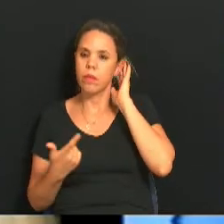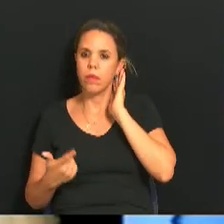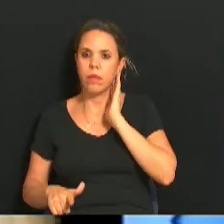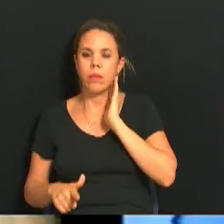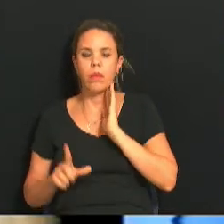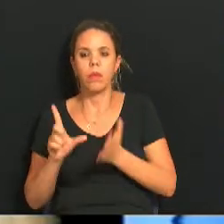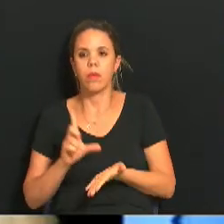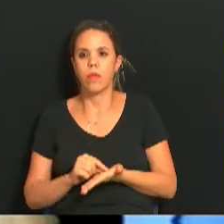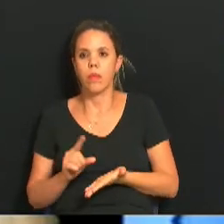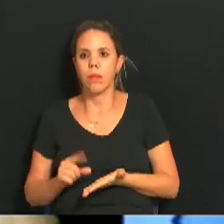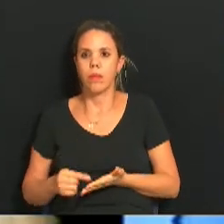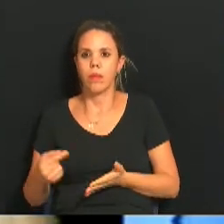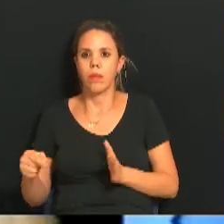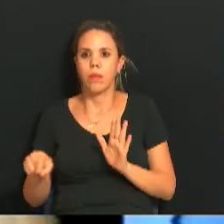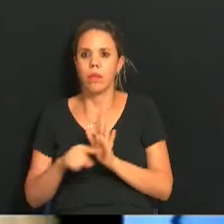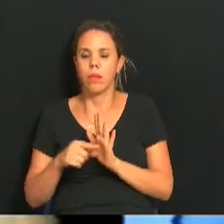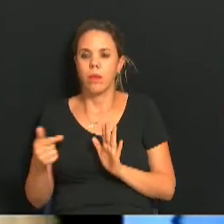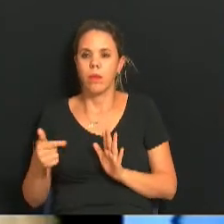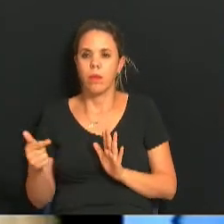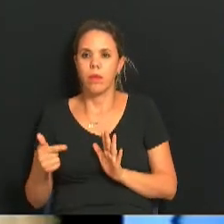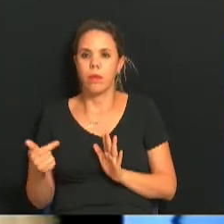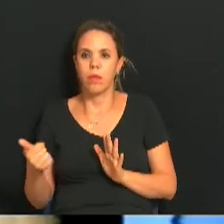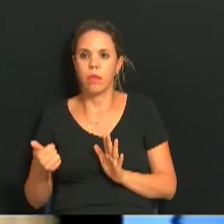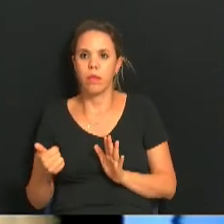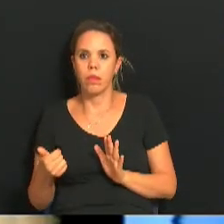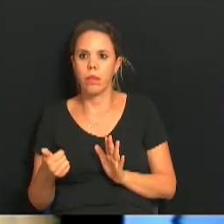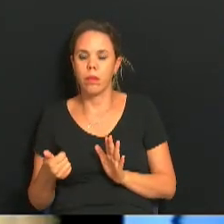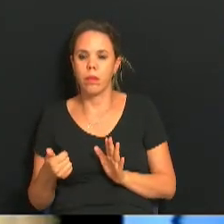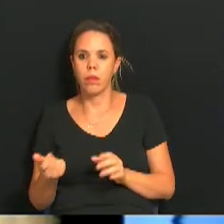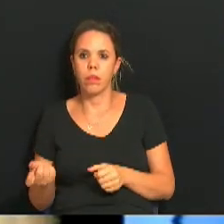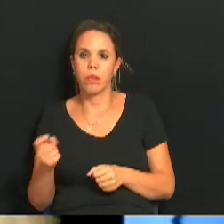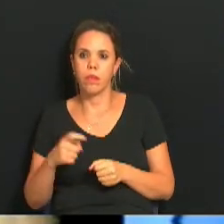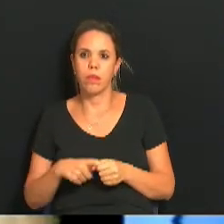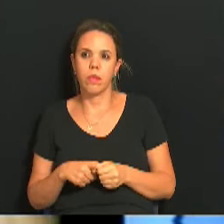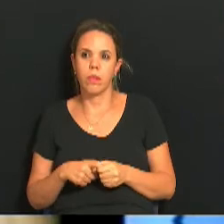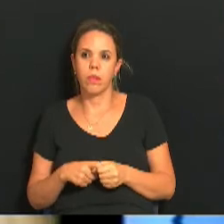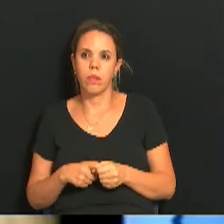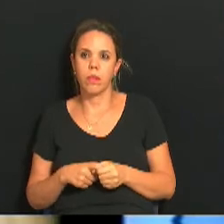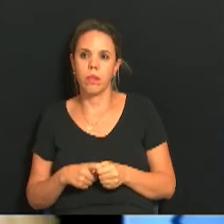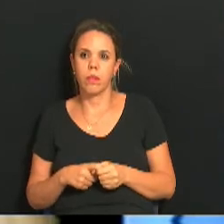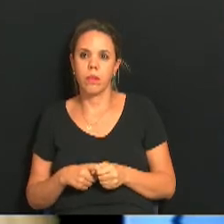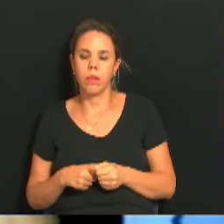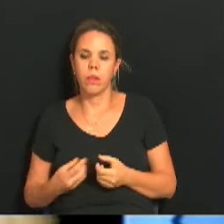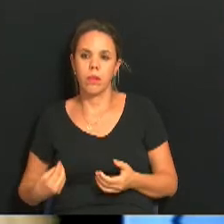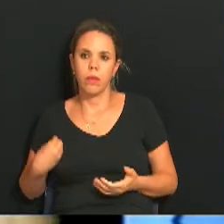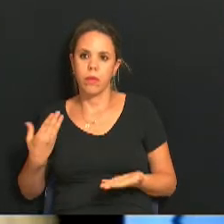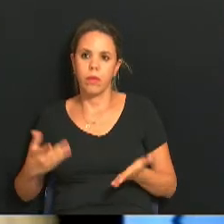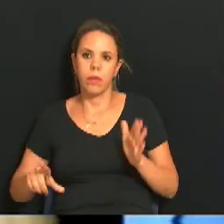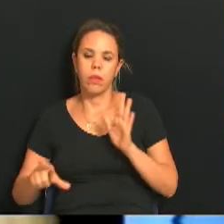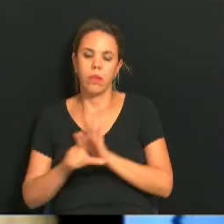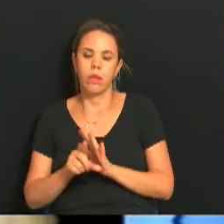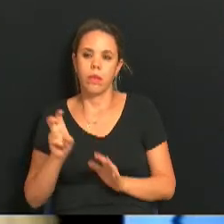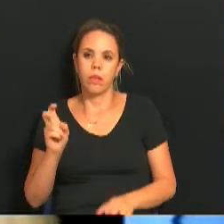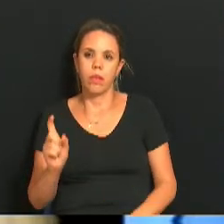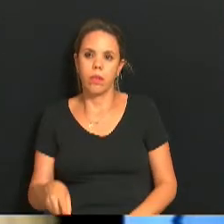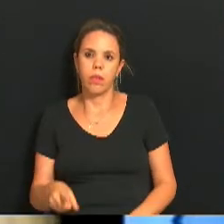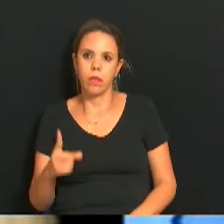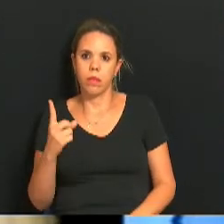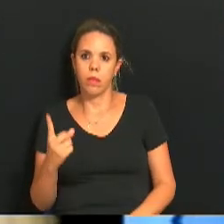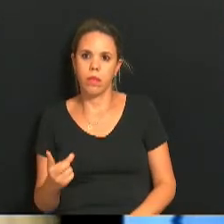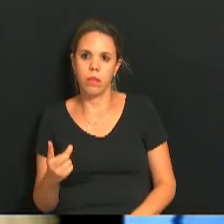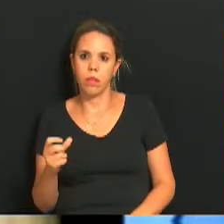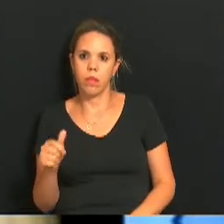esse artigo e parágrafo 2º do artigo primeiro ele retornou uma cautela me instalar na lei 5.885 com